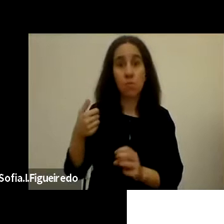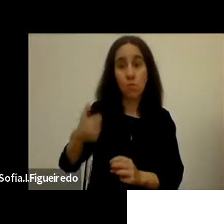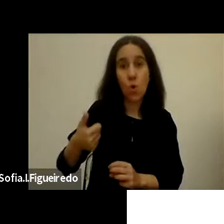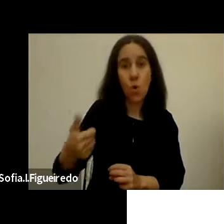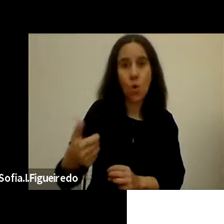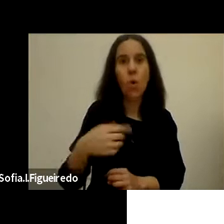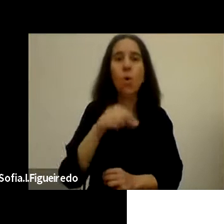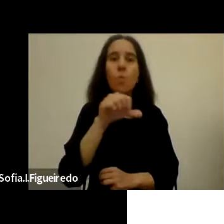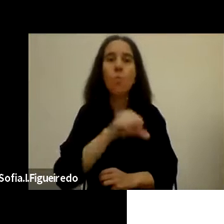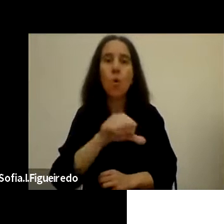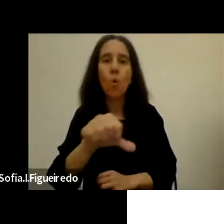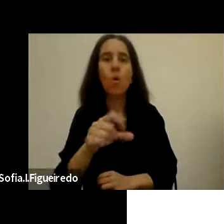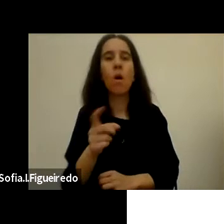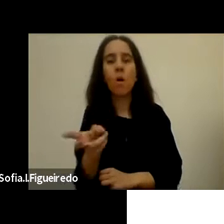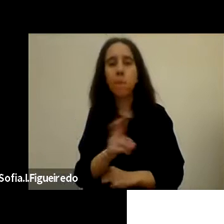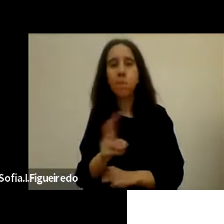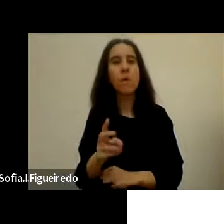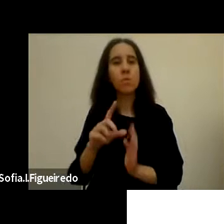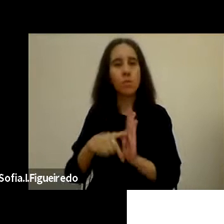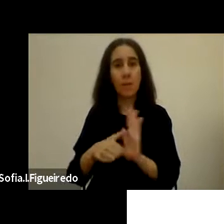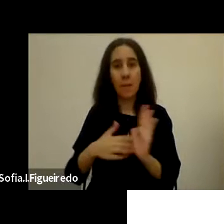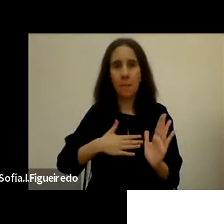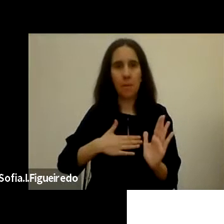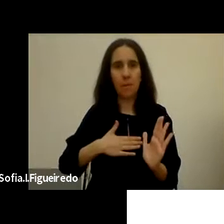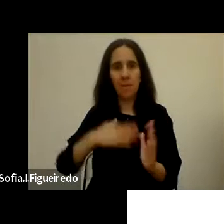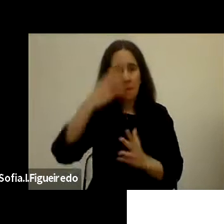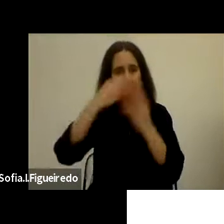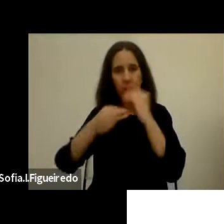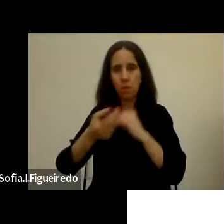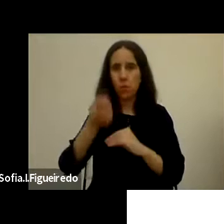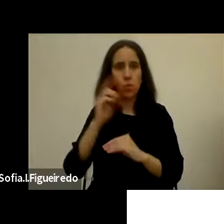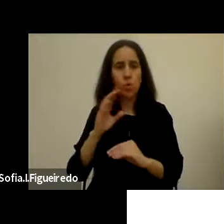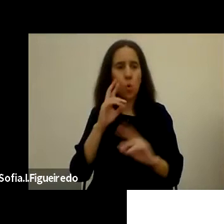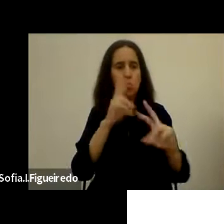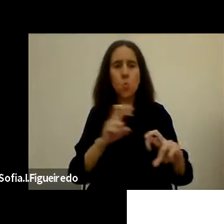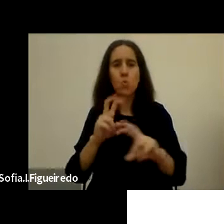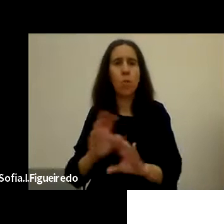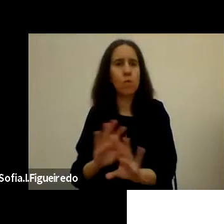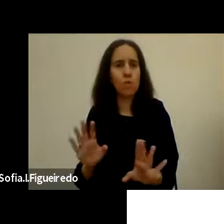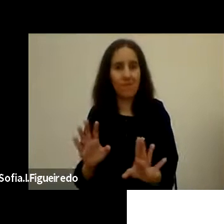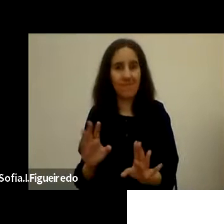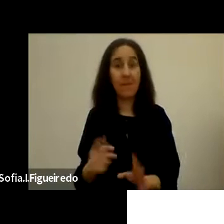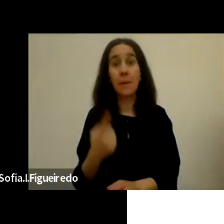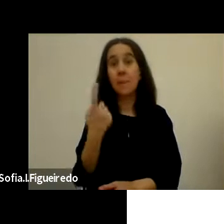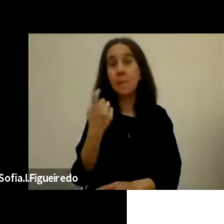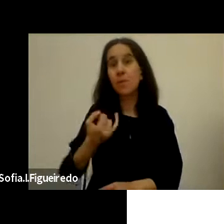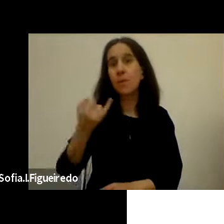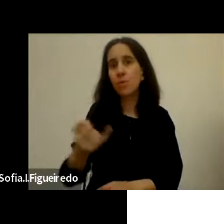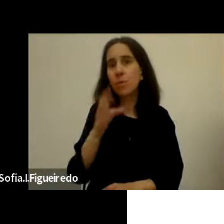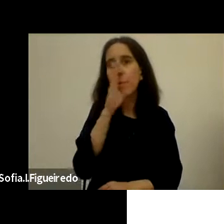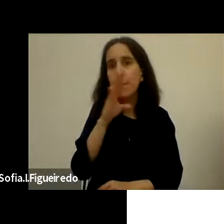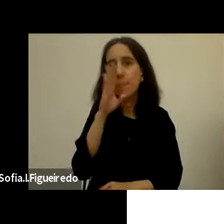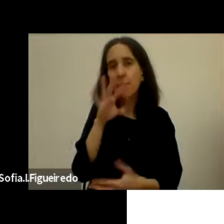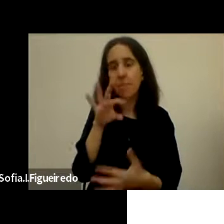correu mal no projeto. Para mim, isso não são lições aprendidas, são só lições identificadas. Precisamos depois passar à